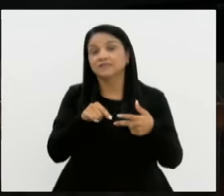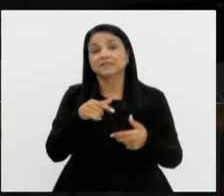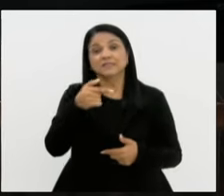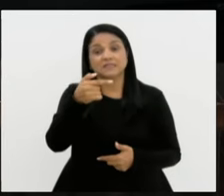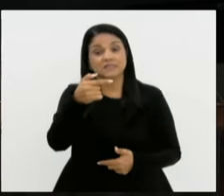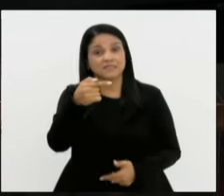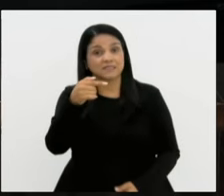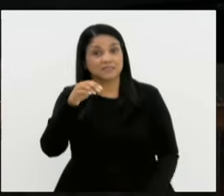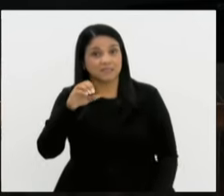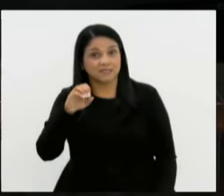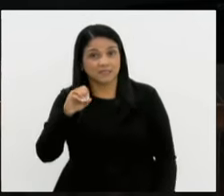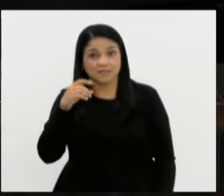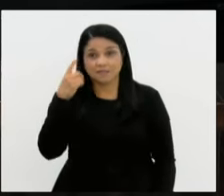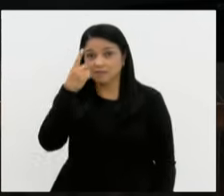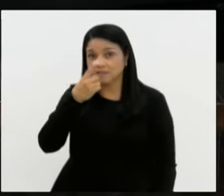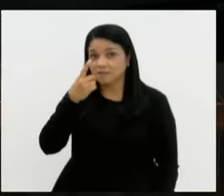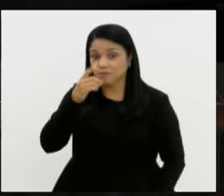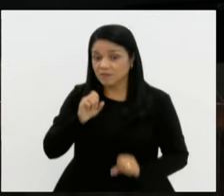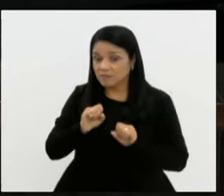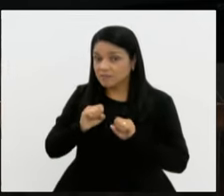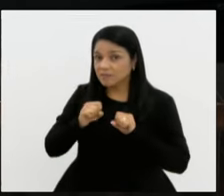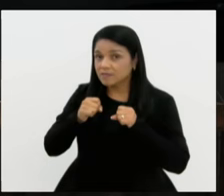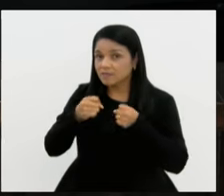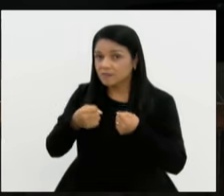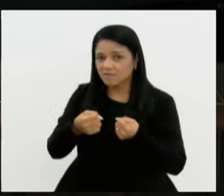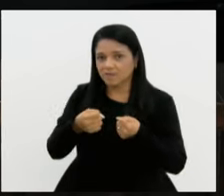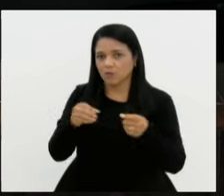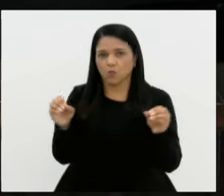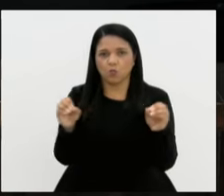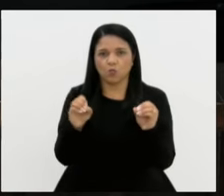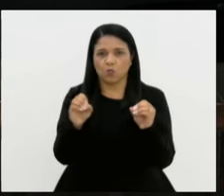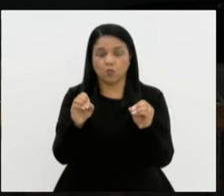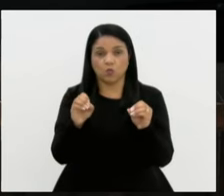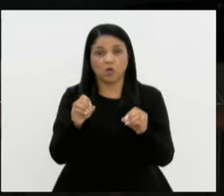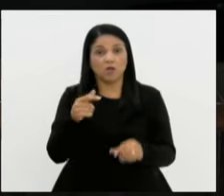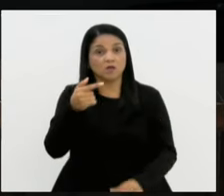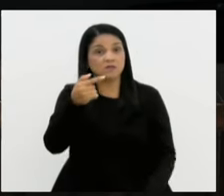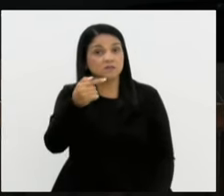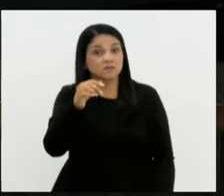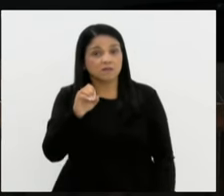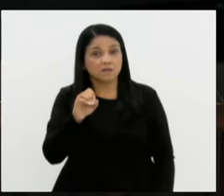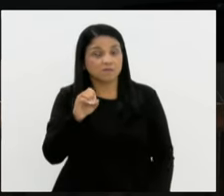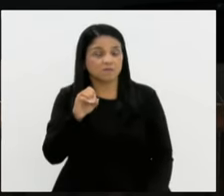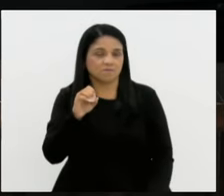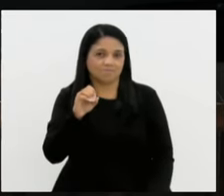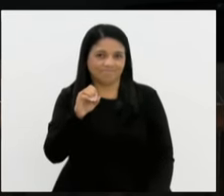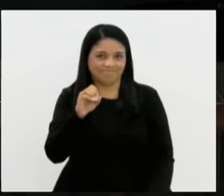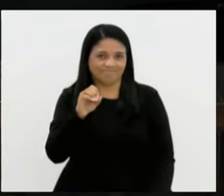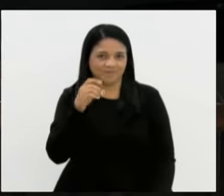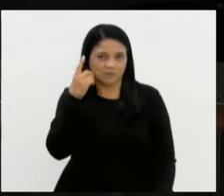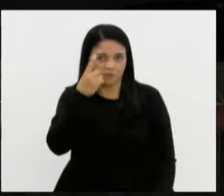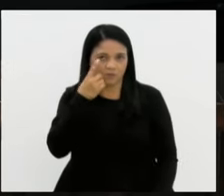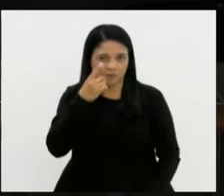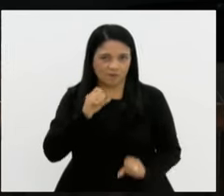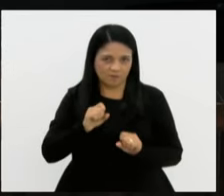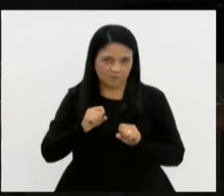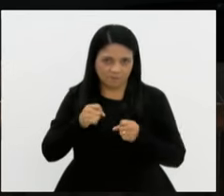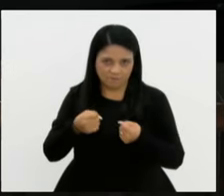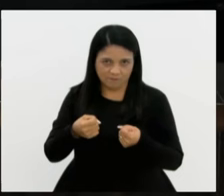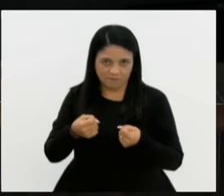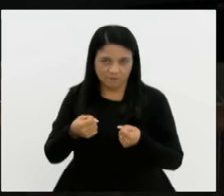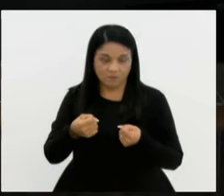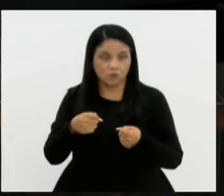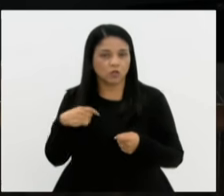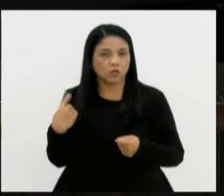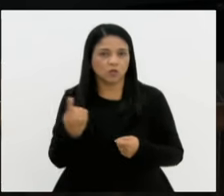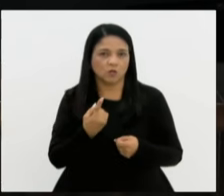70 parlamentares. Aqui não está defendendo um parlamentar, estão defendendo os 70 parlamentares. É isso que nós estamos aqui para que a gente